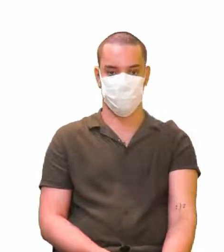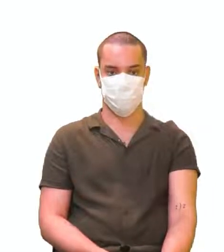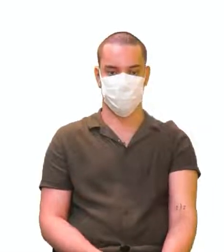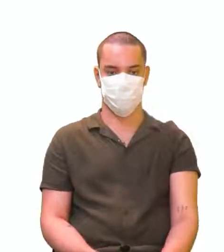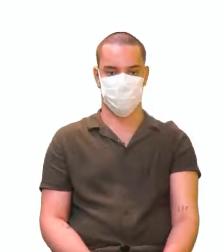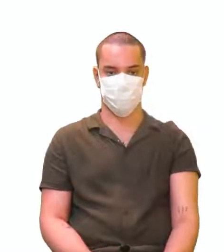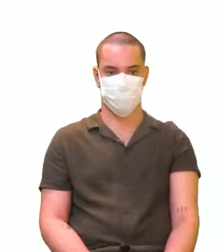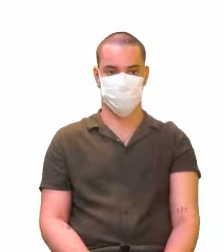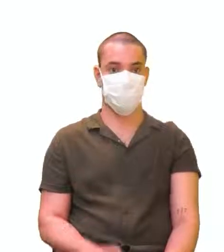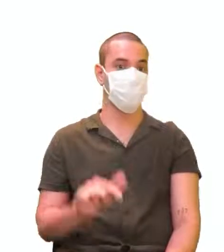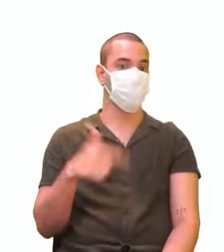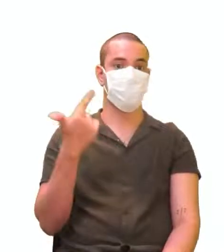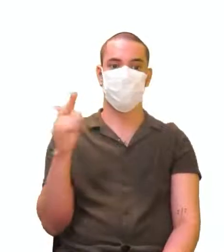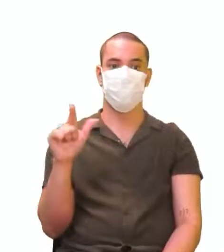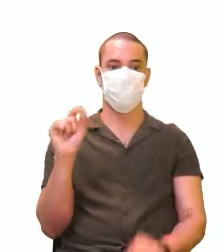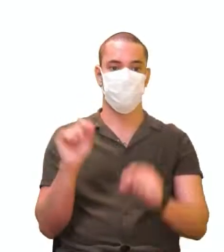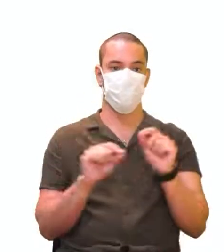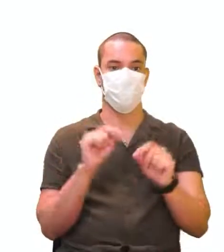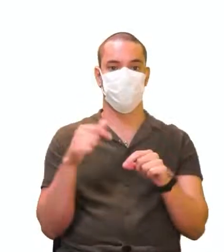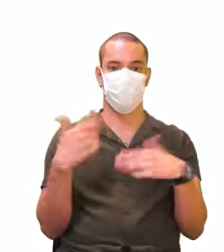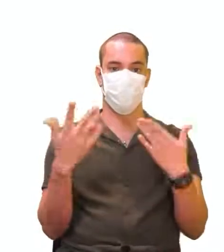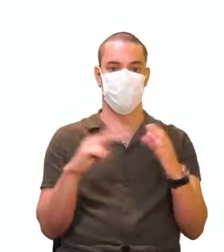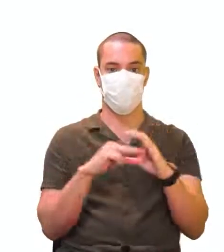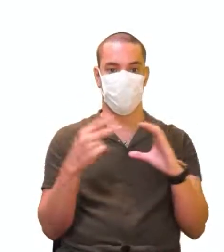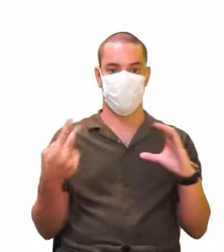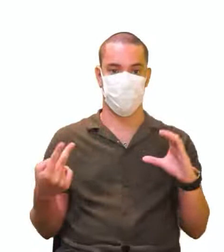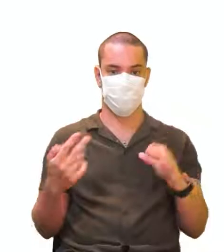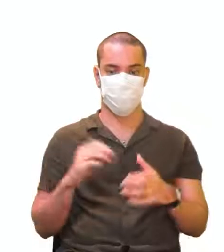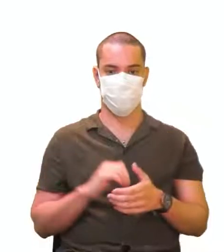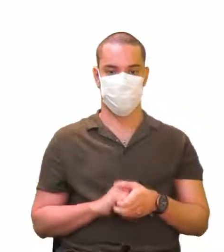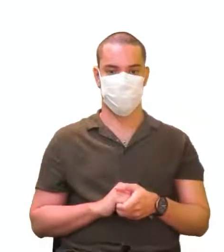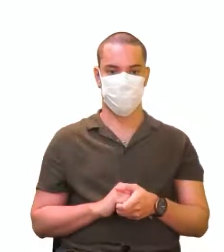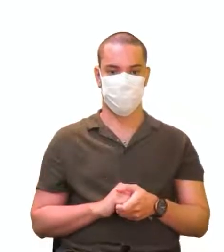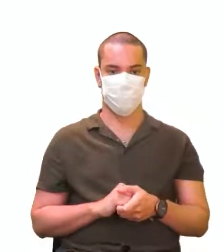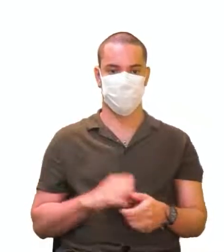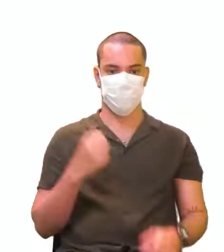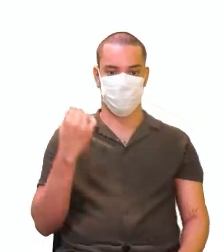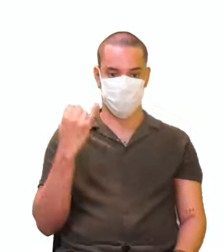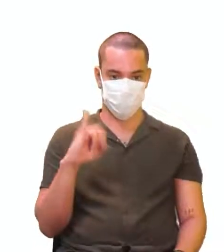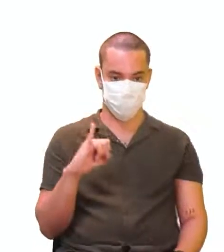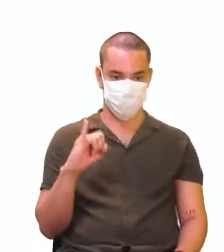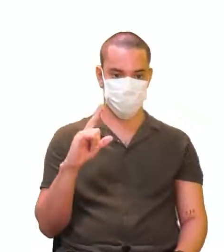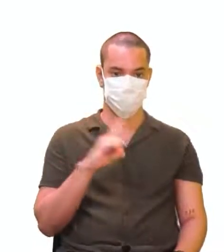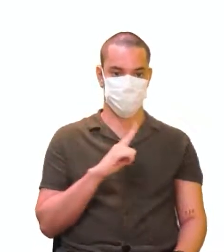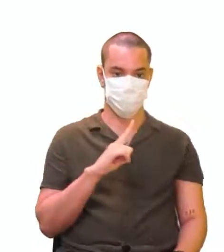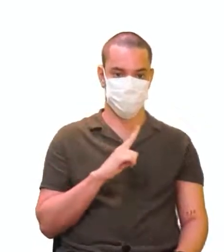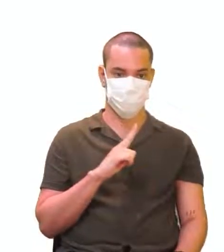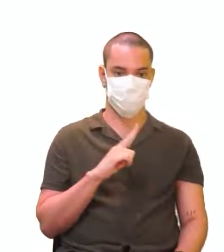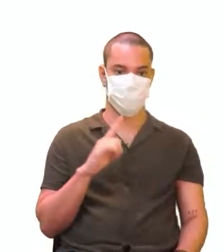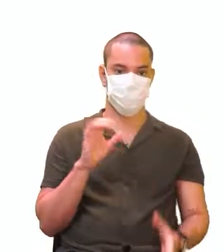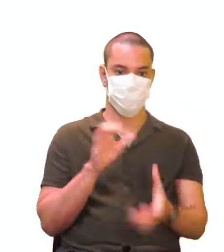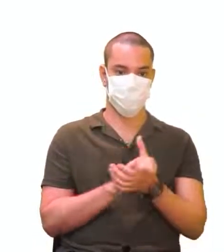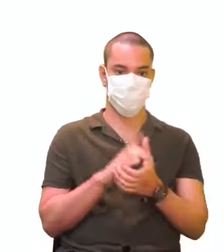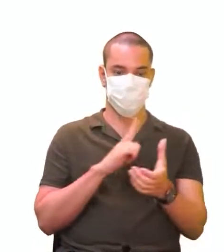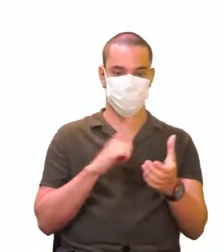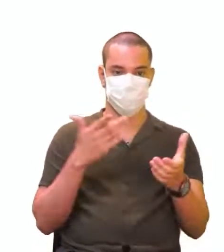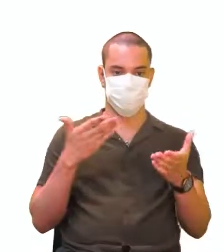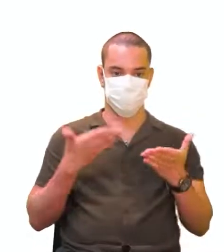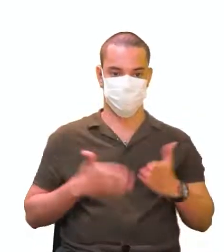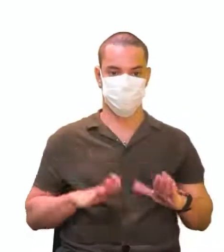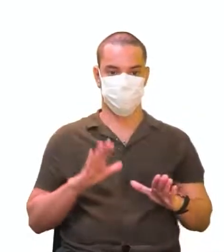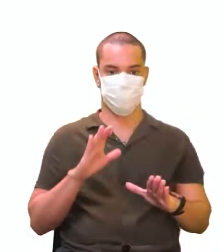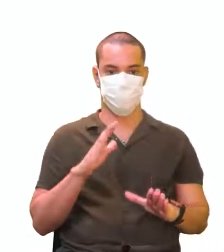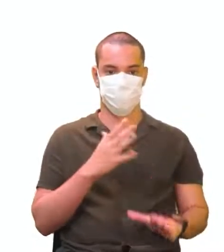o outro, prof, o outro alelo deles, como é que vai ser? Se esse indivíduo, esse casal teve um filho